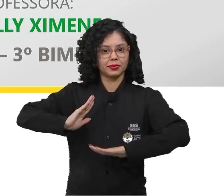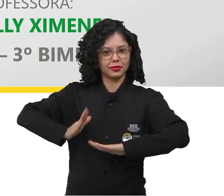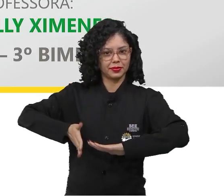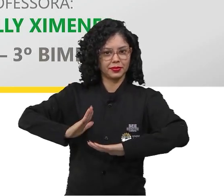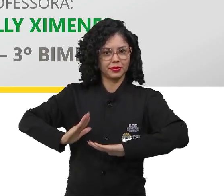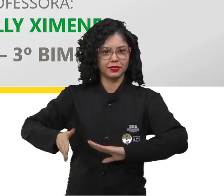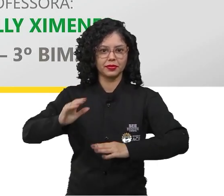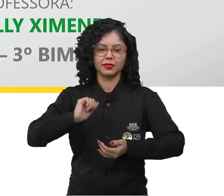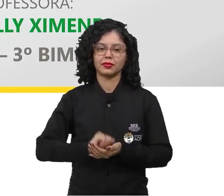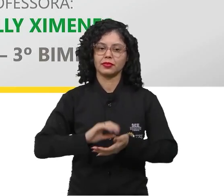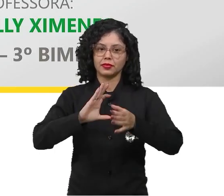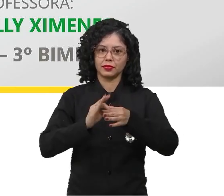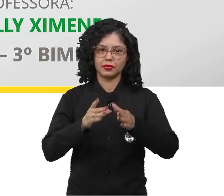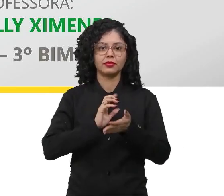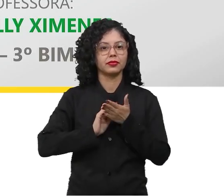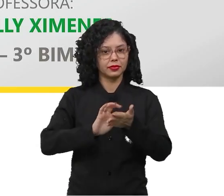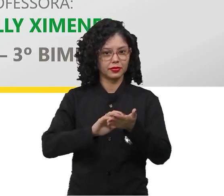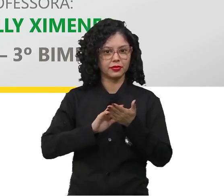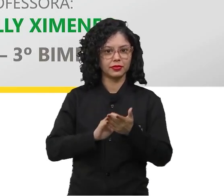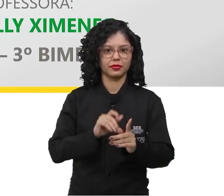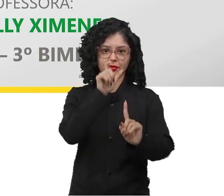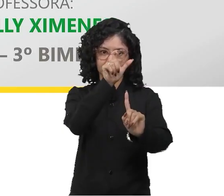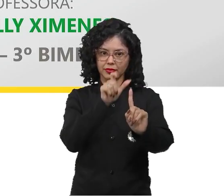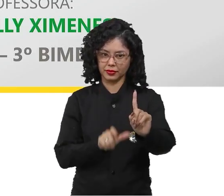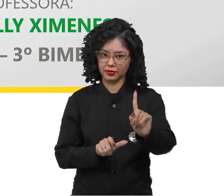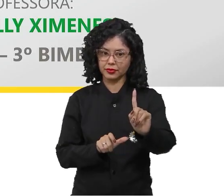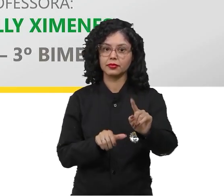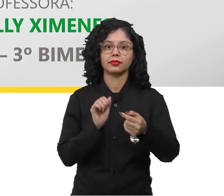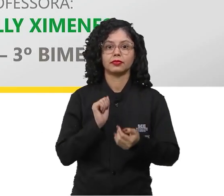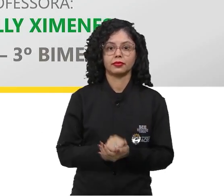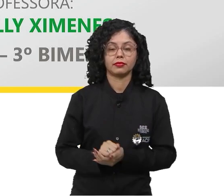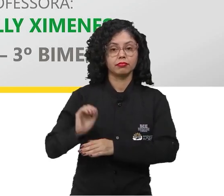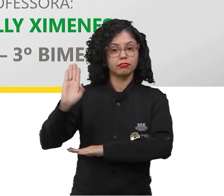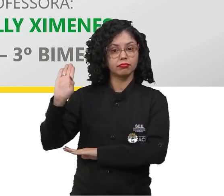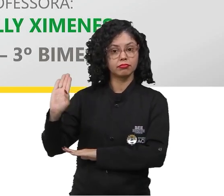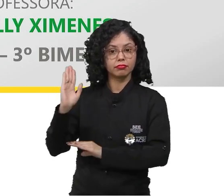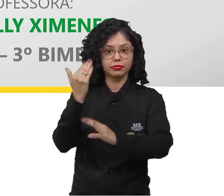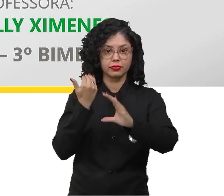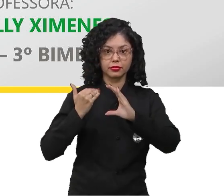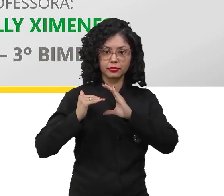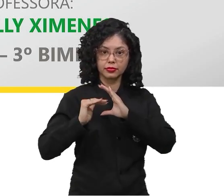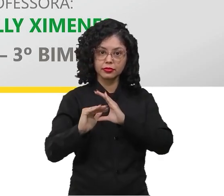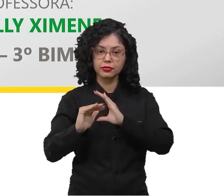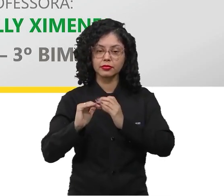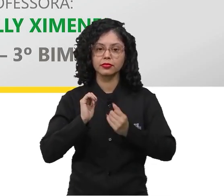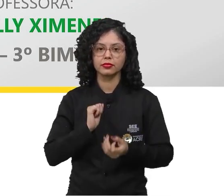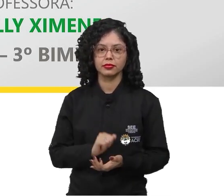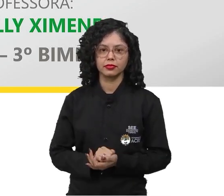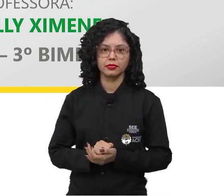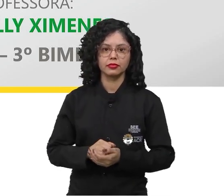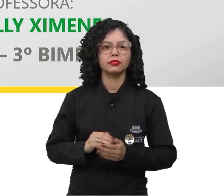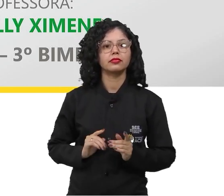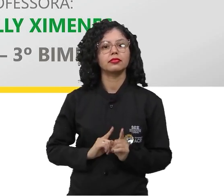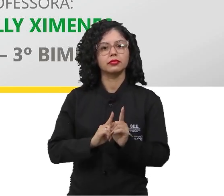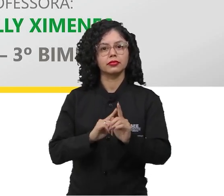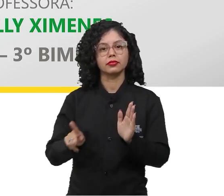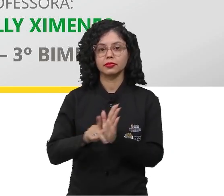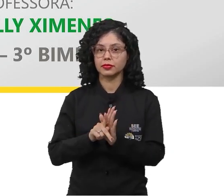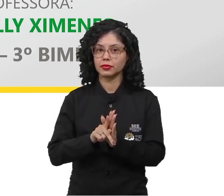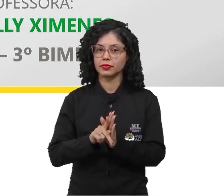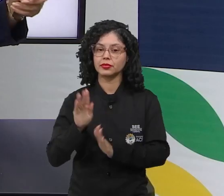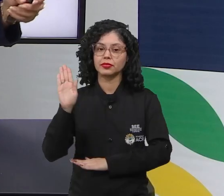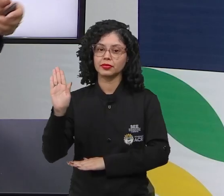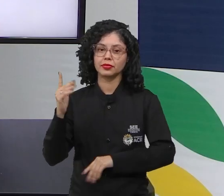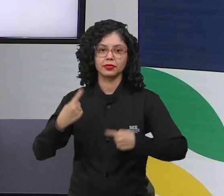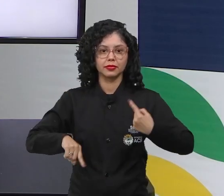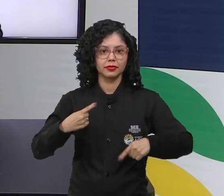publicidade contemporânea em contextos digitais e peças de campanhas publicitárias e de campanhas